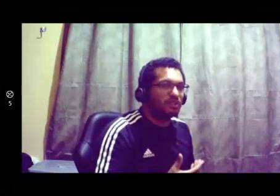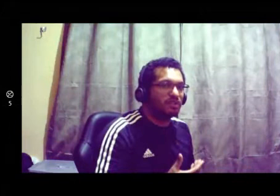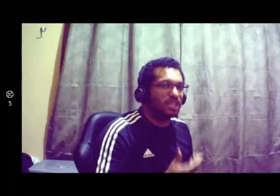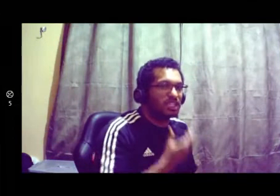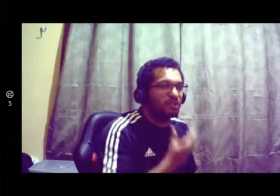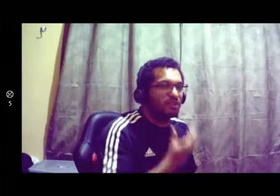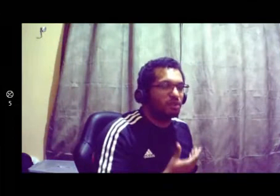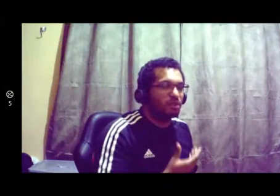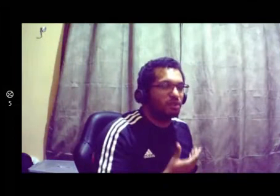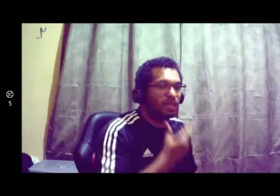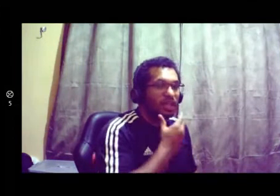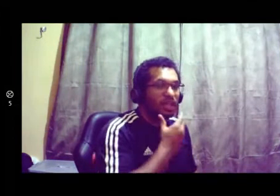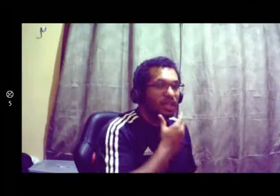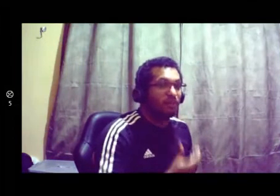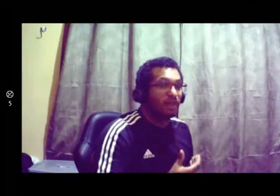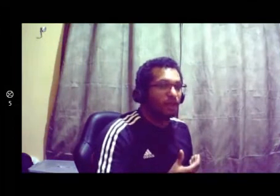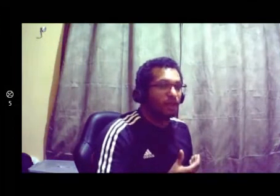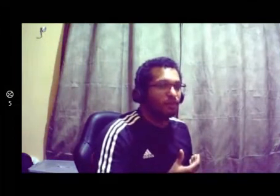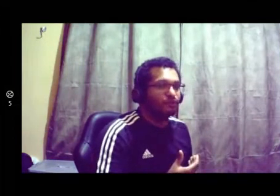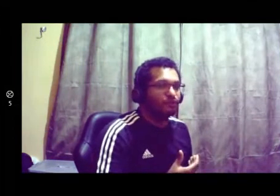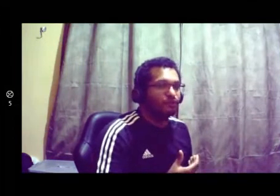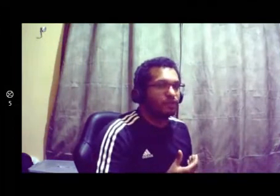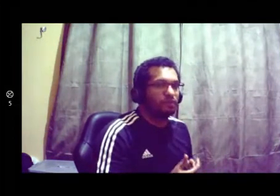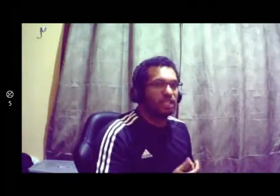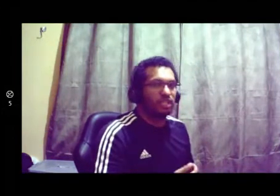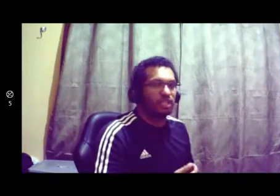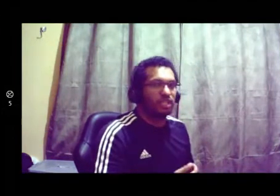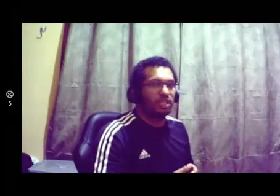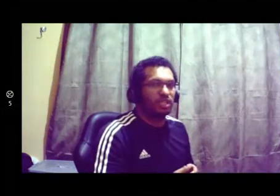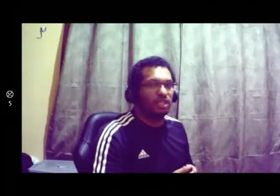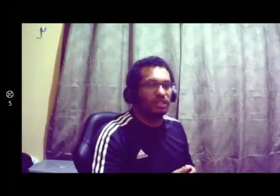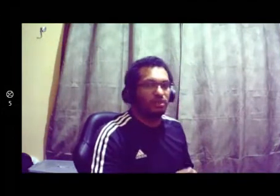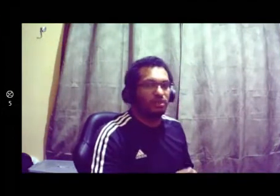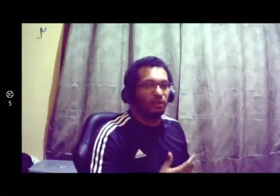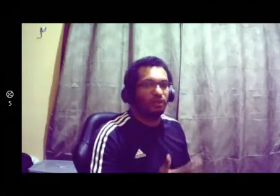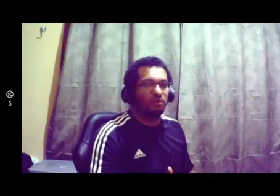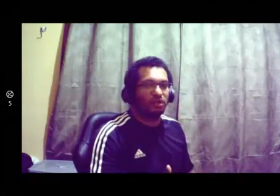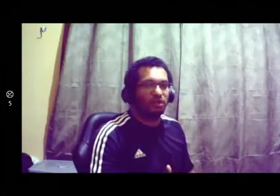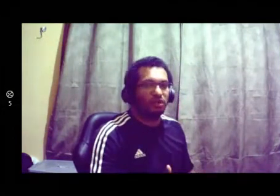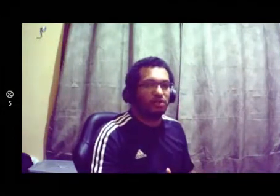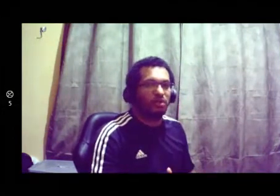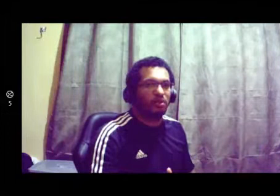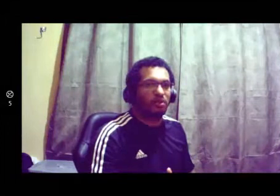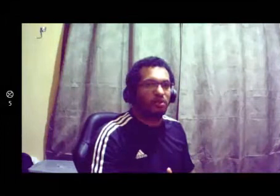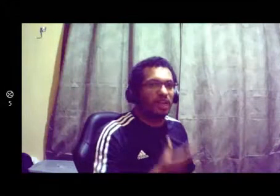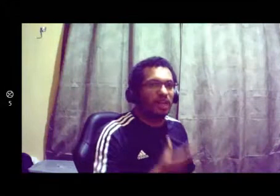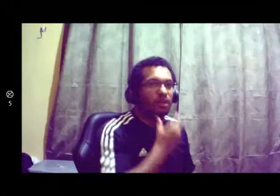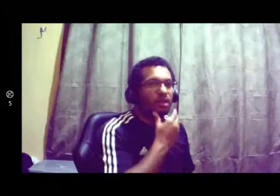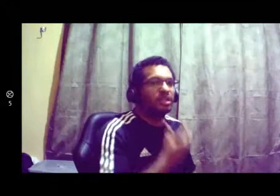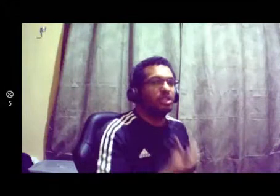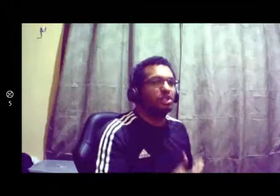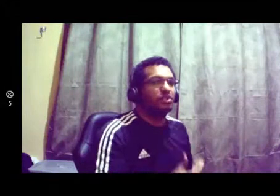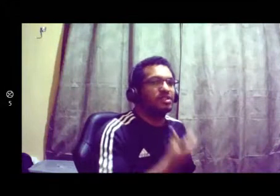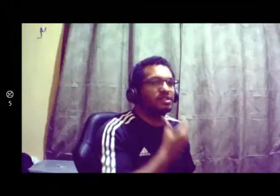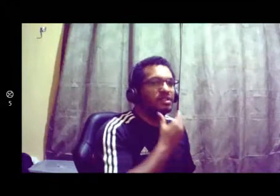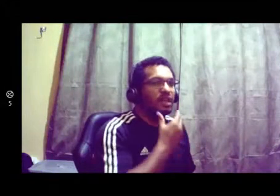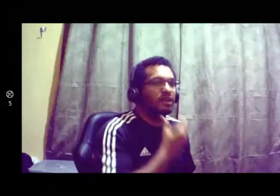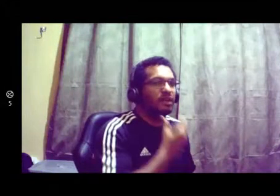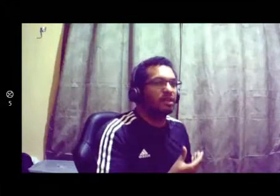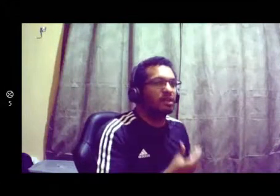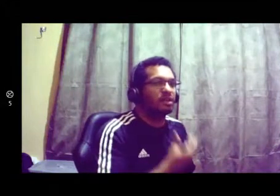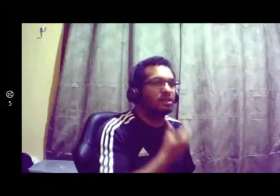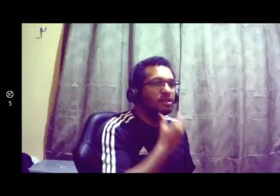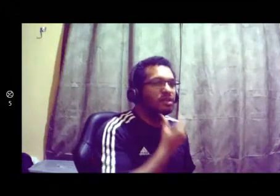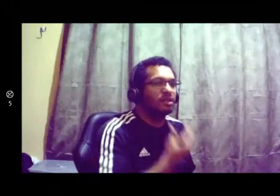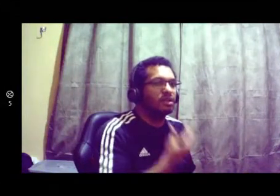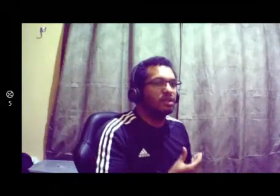fazendo grande, né? Por quê? Papai Noel. Mês de dezembro é o comando quando se comemora o Natal. Então a gente usa esse sinal